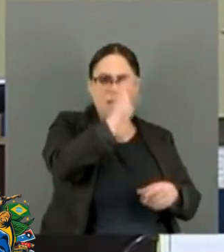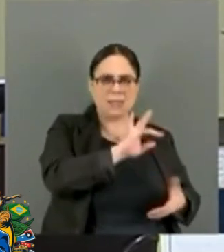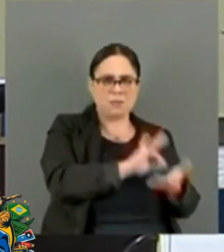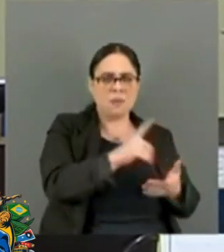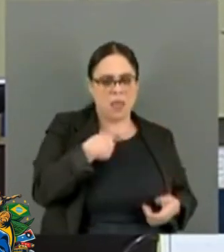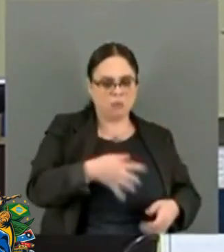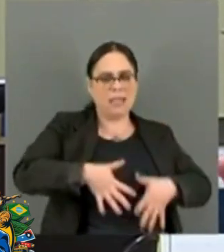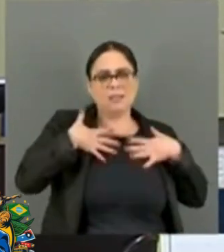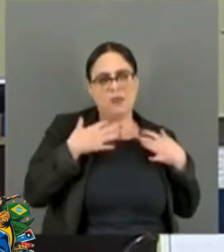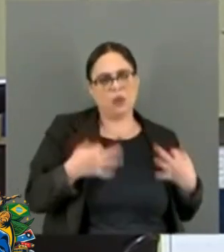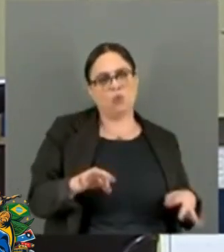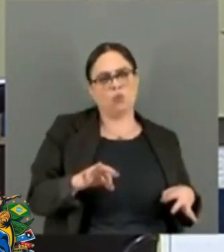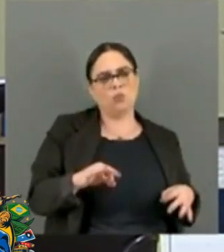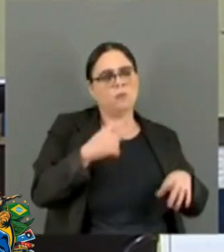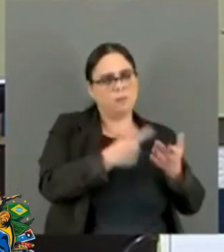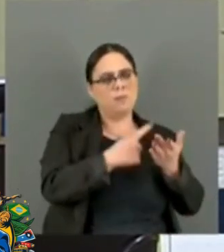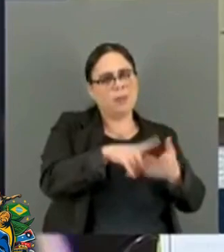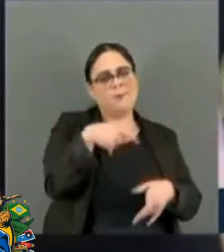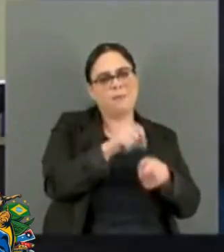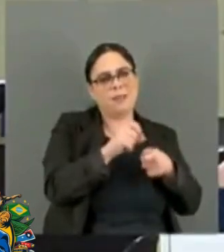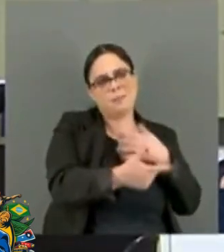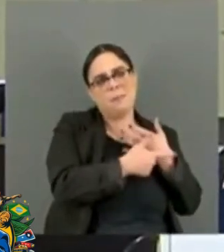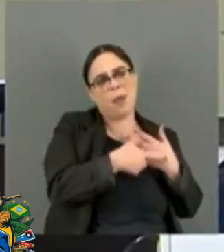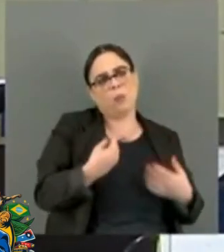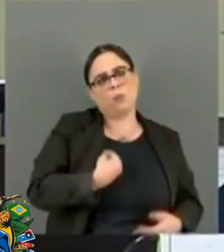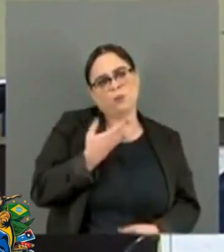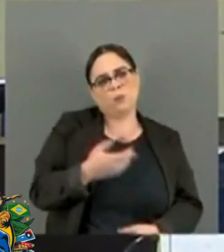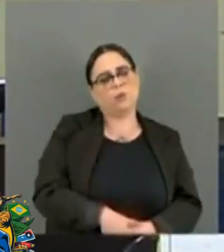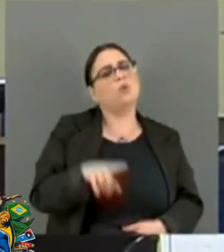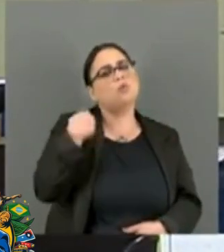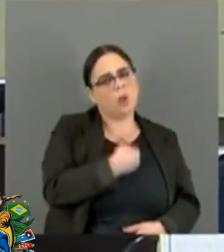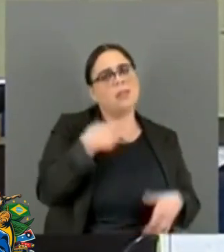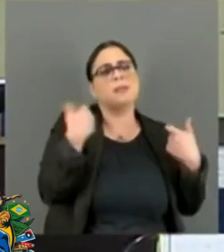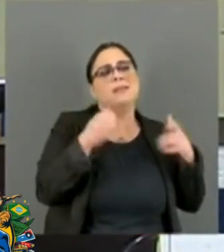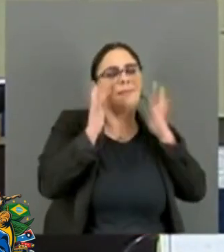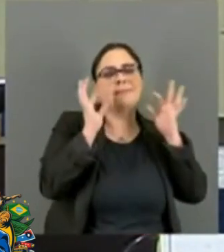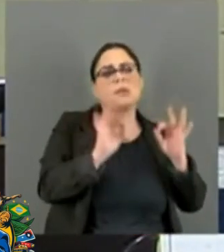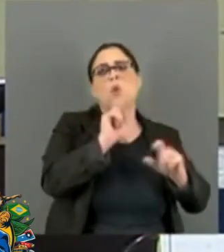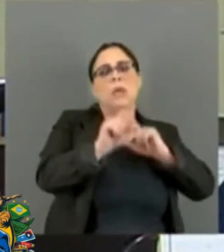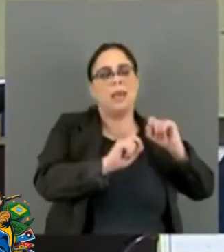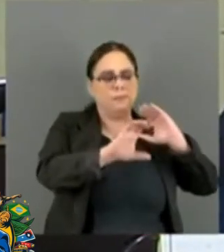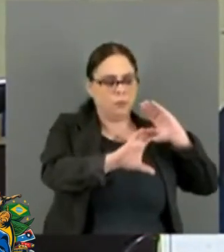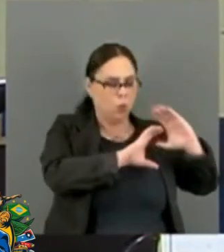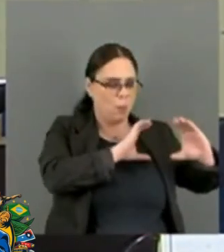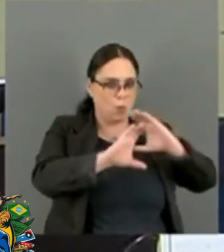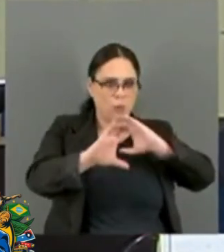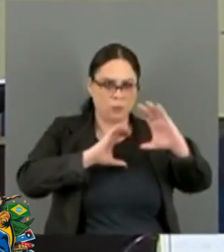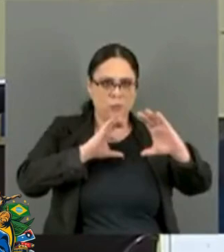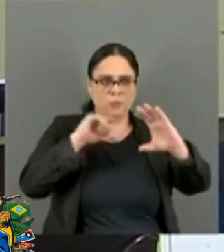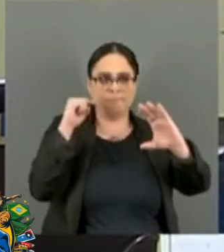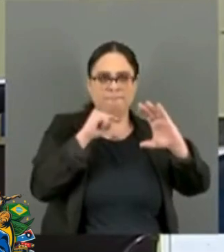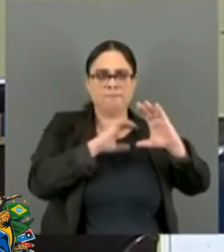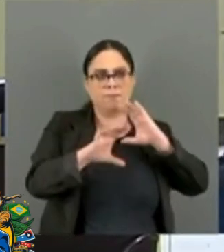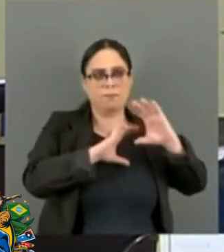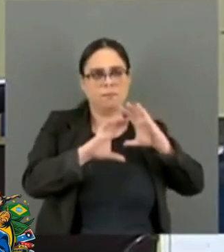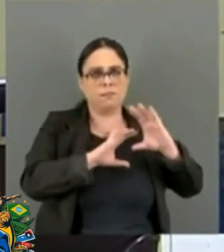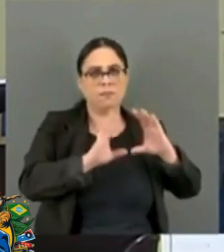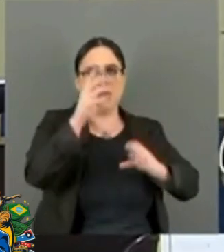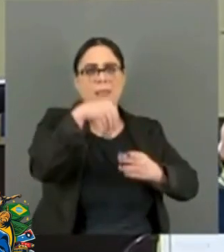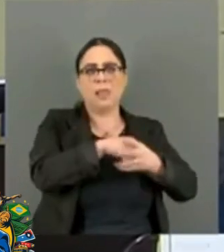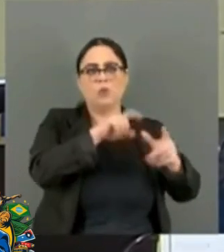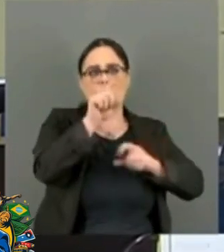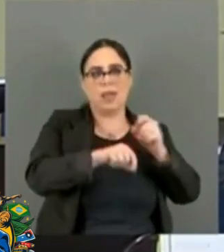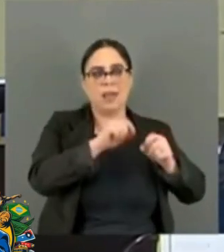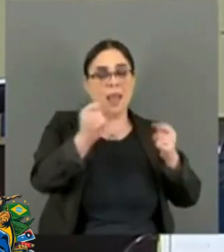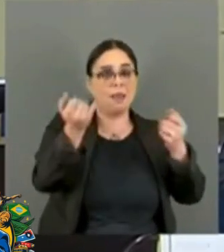dou por satisfeito a partir do que a gente veio fazer aqui. Nós precisamos entender a comunicação, nós temos essa condição na comunicação